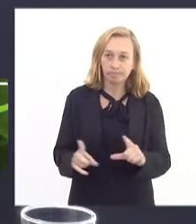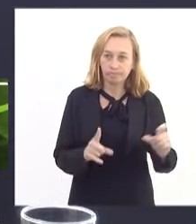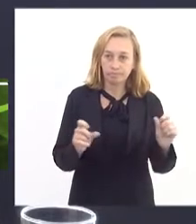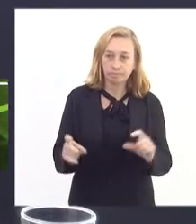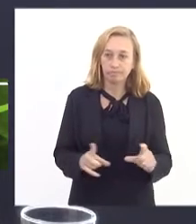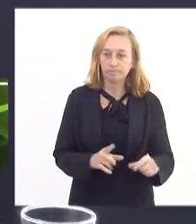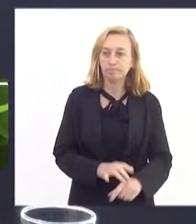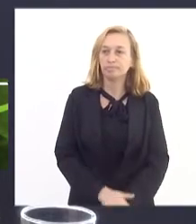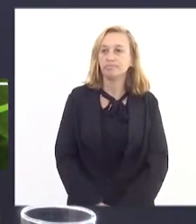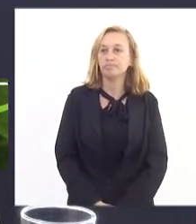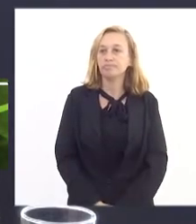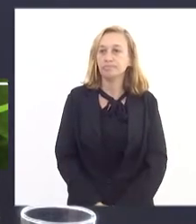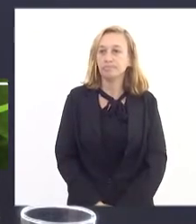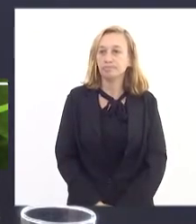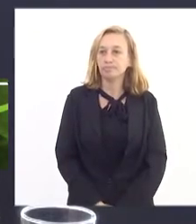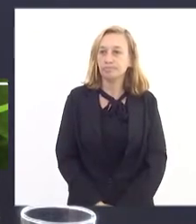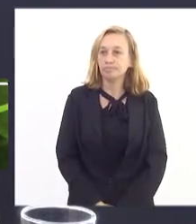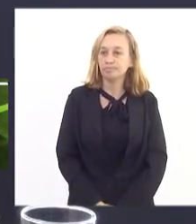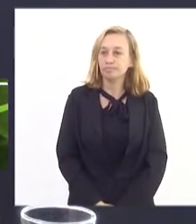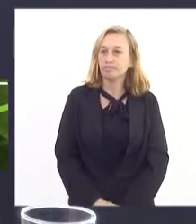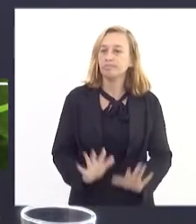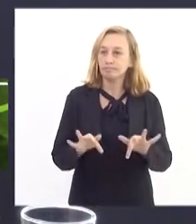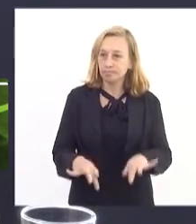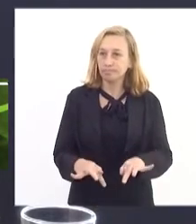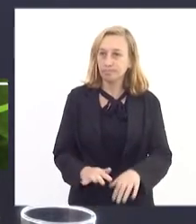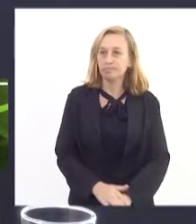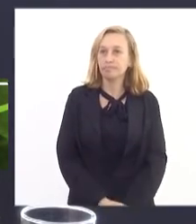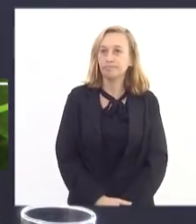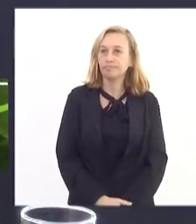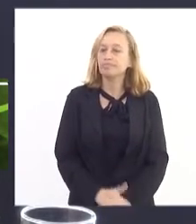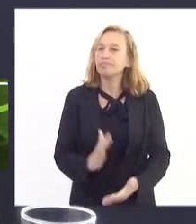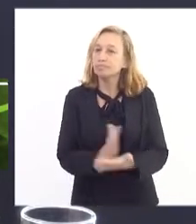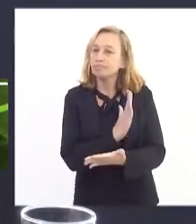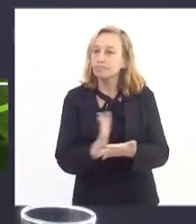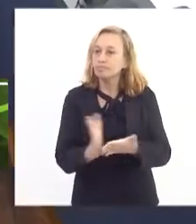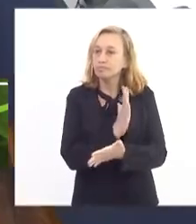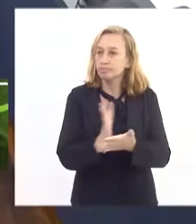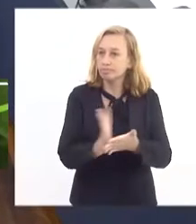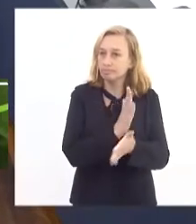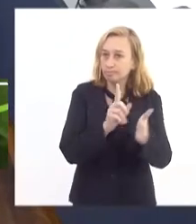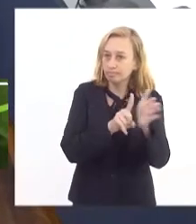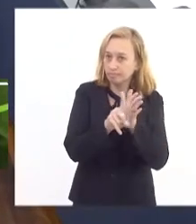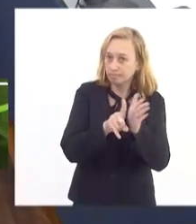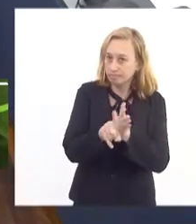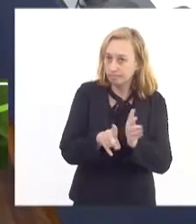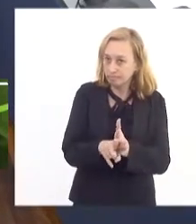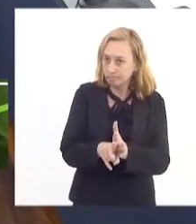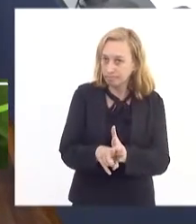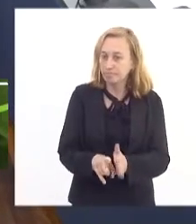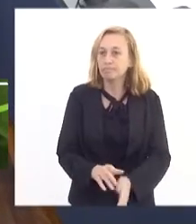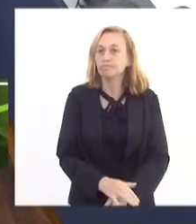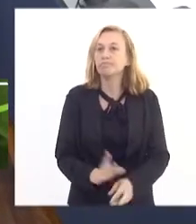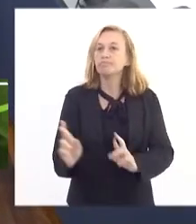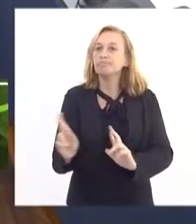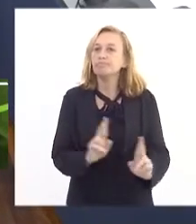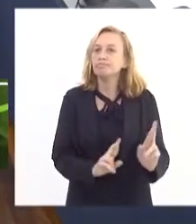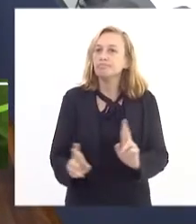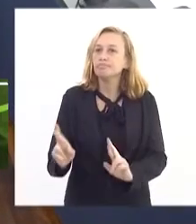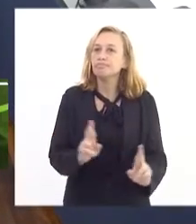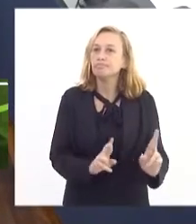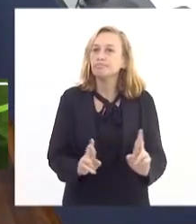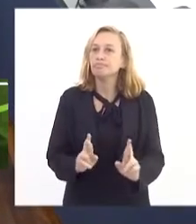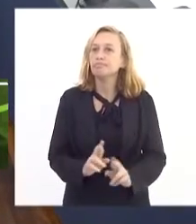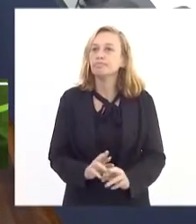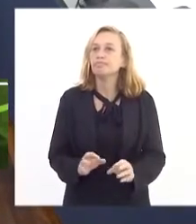pesado. Acabou. Eu tenho algumas questões a levantar em relação